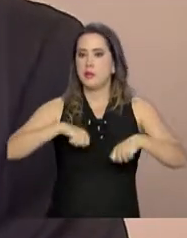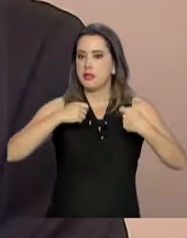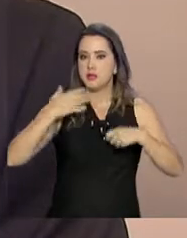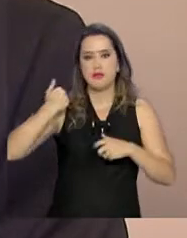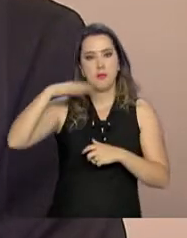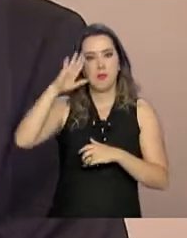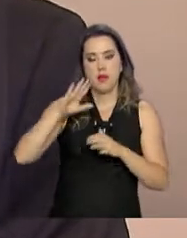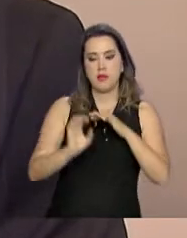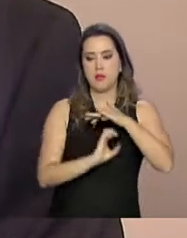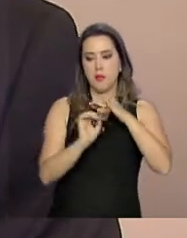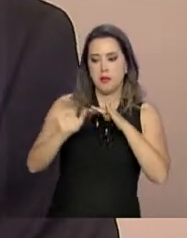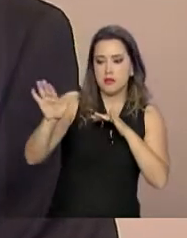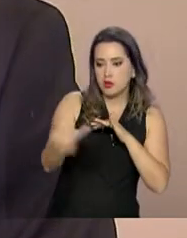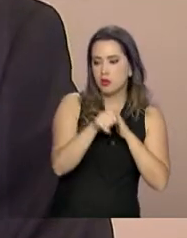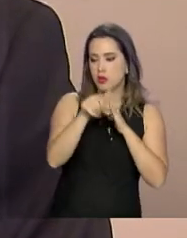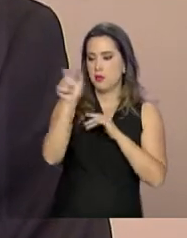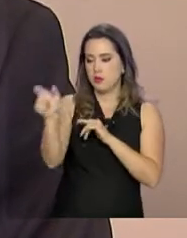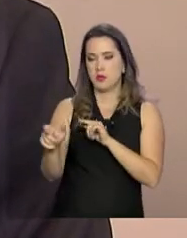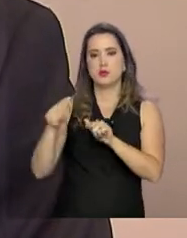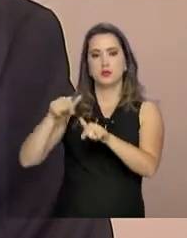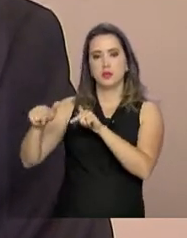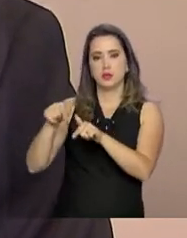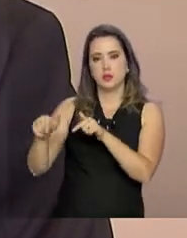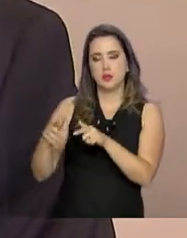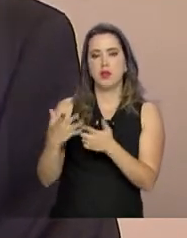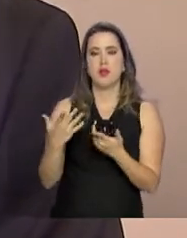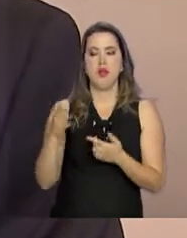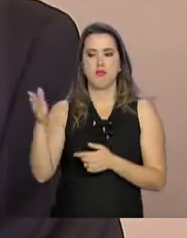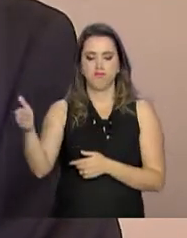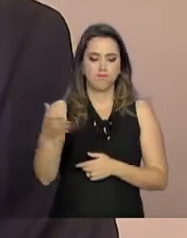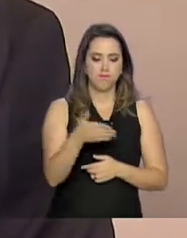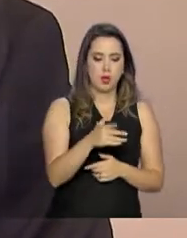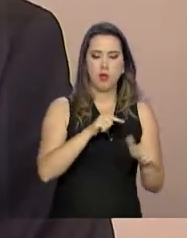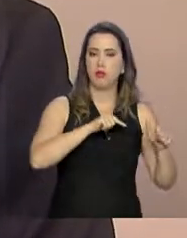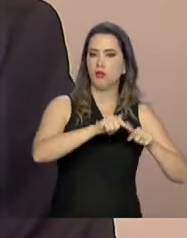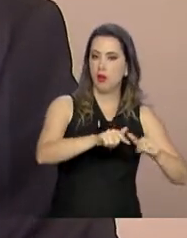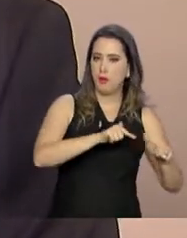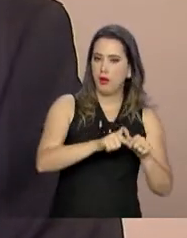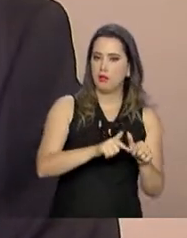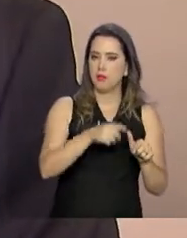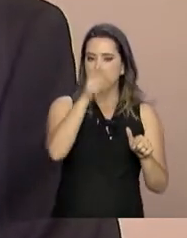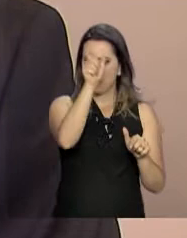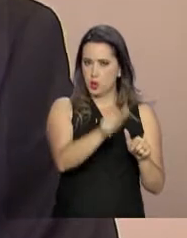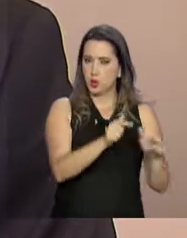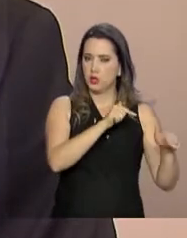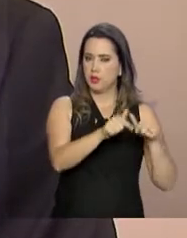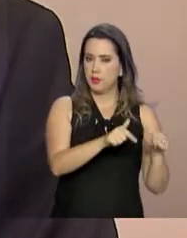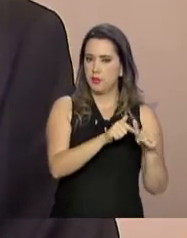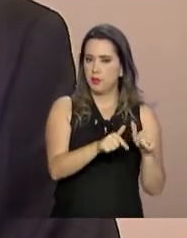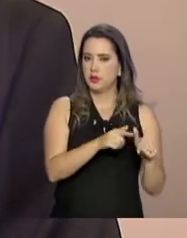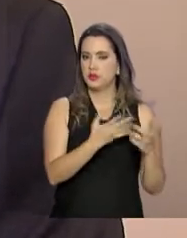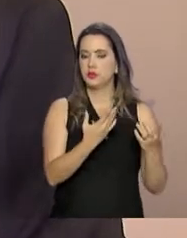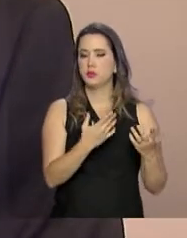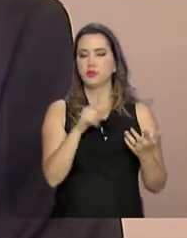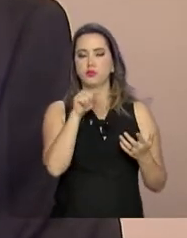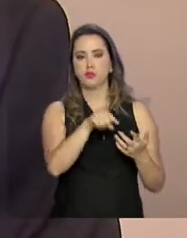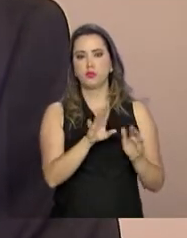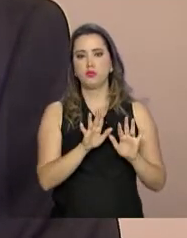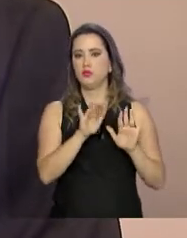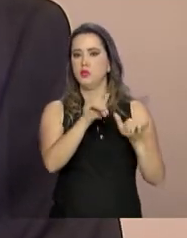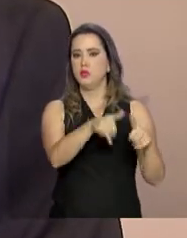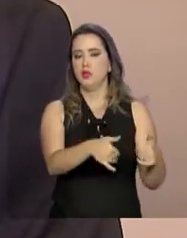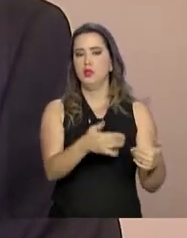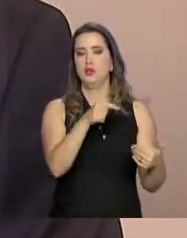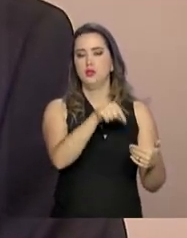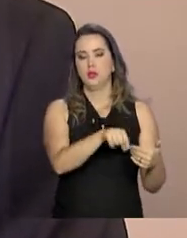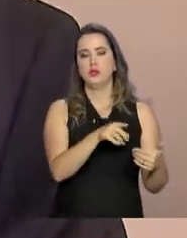ele faz aquela operação que é necessário aquilo aqui há aquilo aquilo que ele foi designado e no final daquela